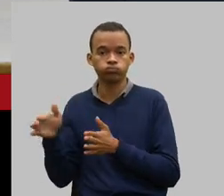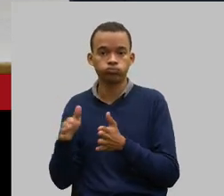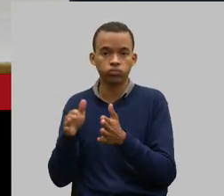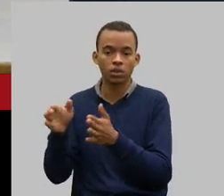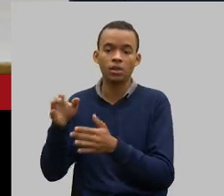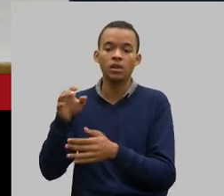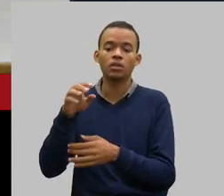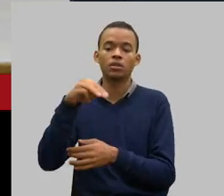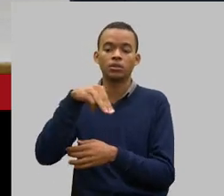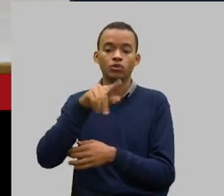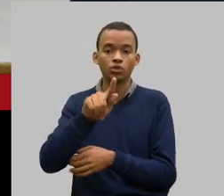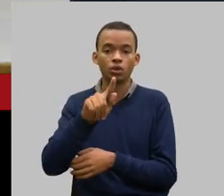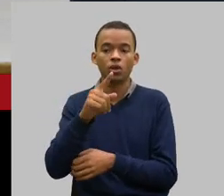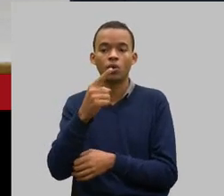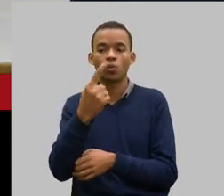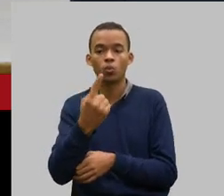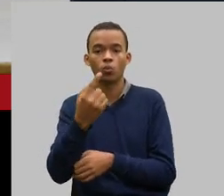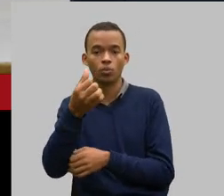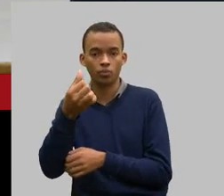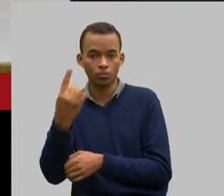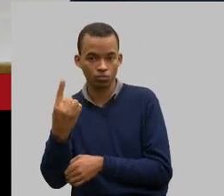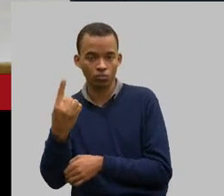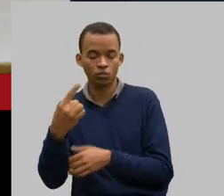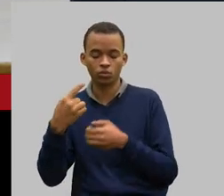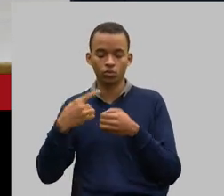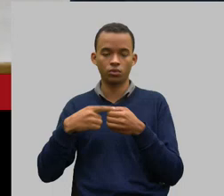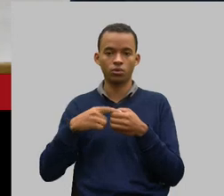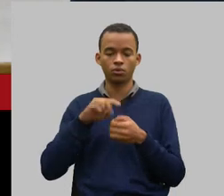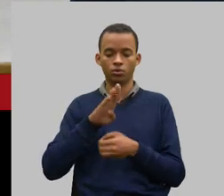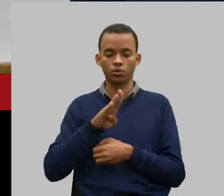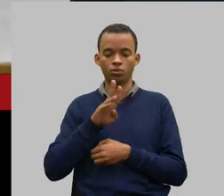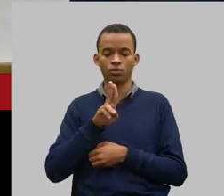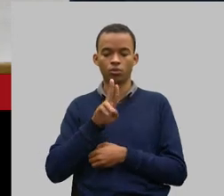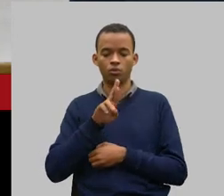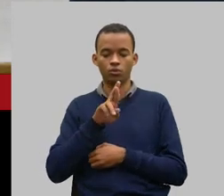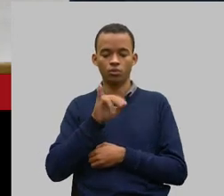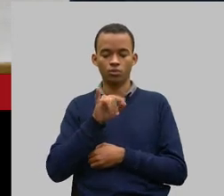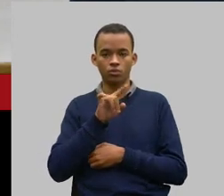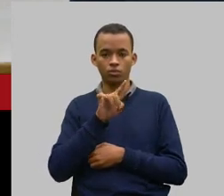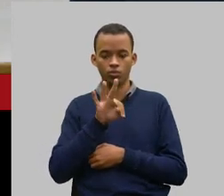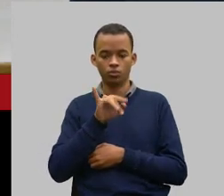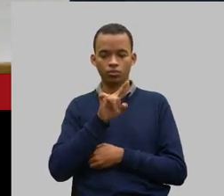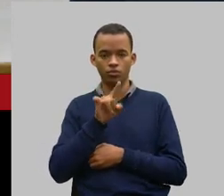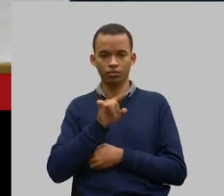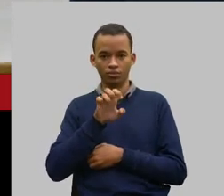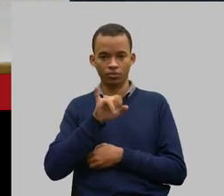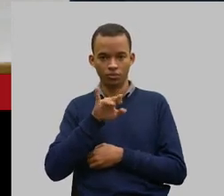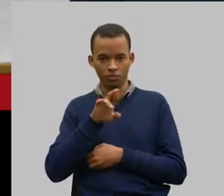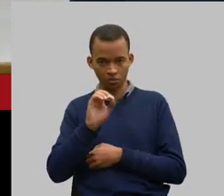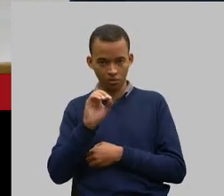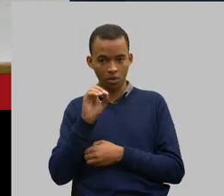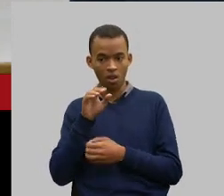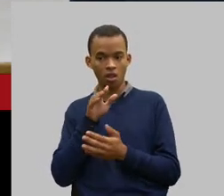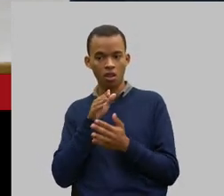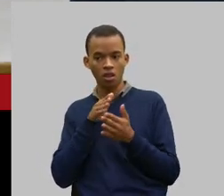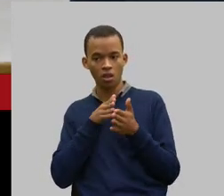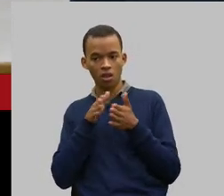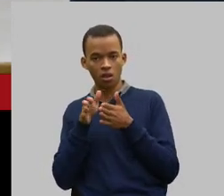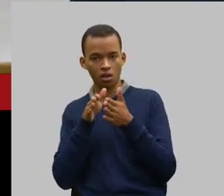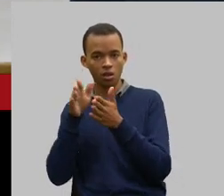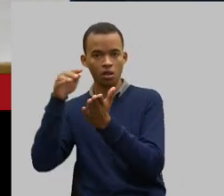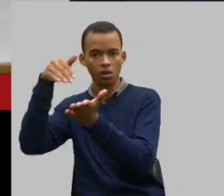iiro a Santa Fé de Minas onde tem Gil Pereira falou aí tem 200 Km de beira de